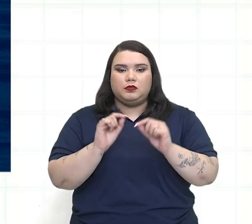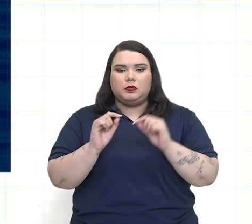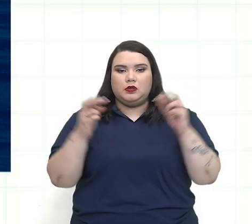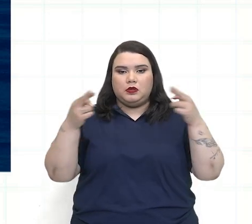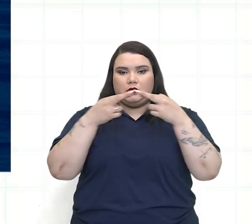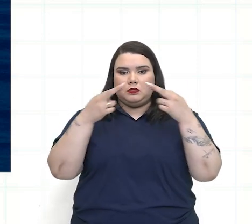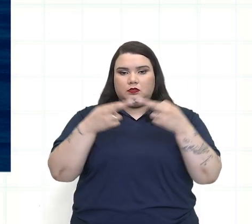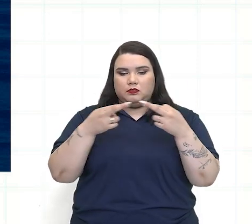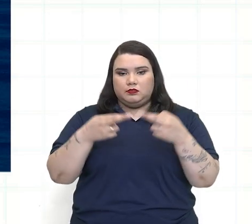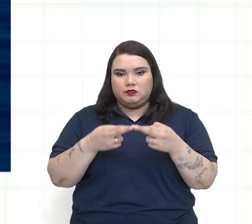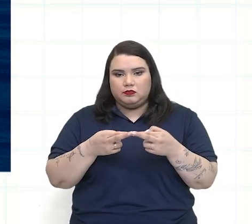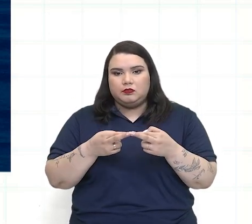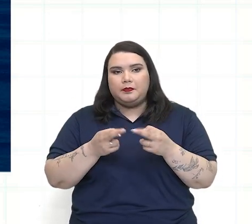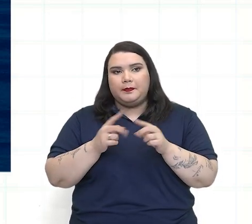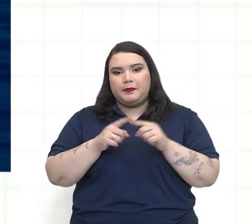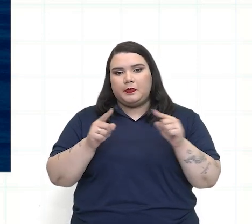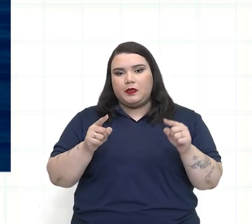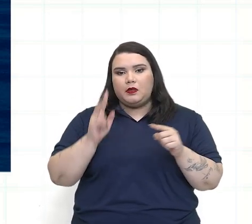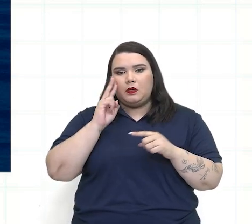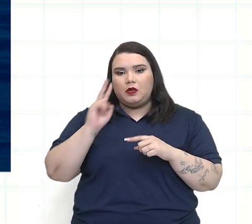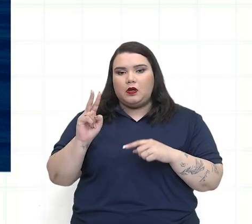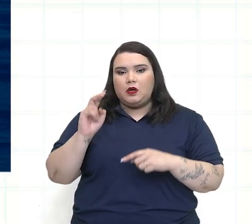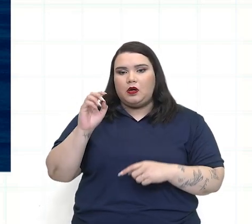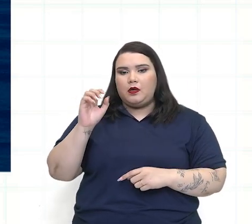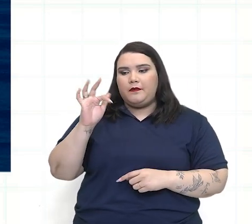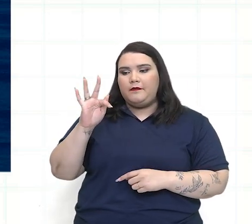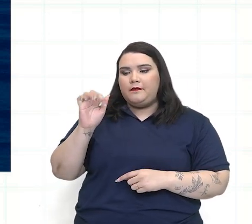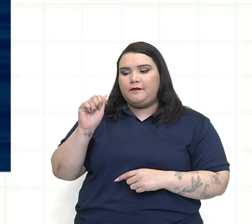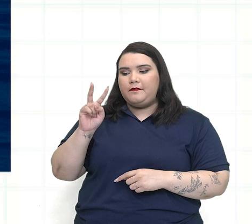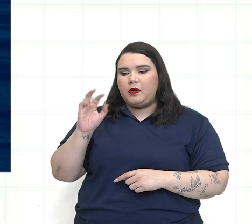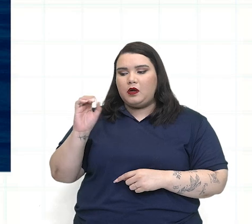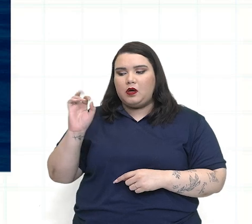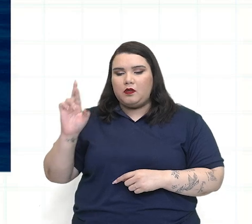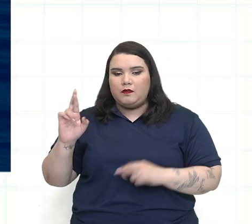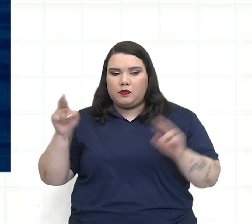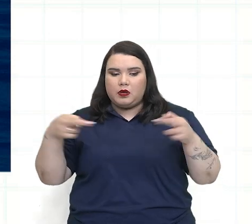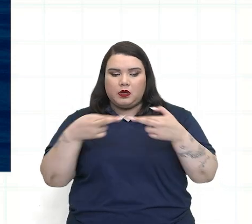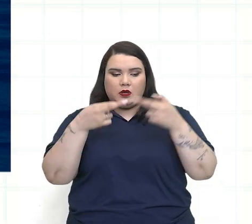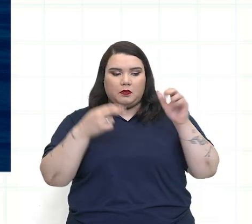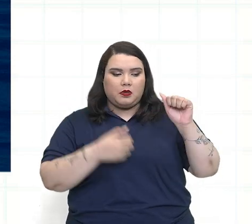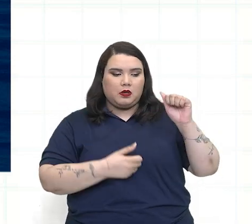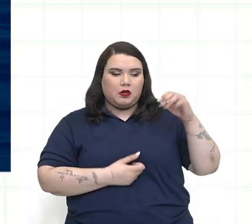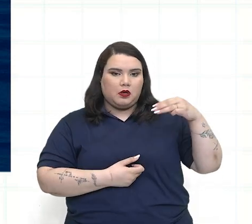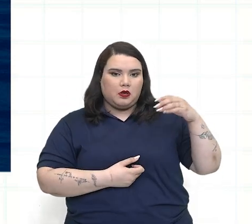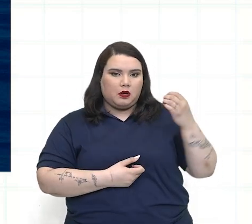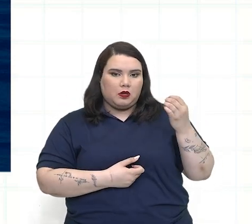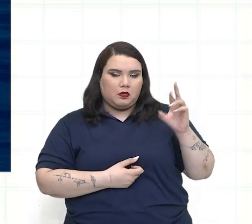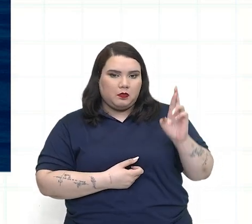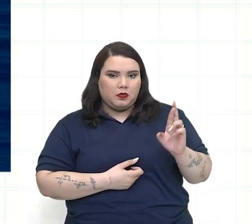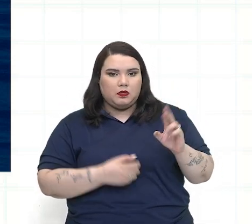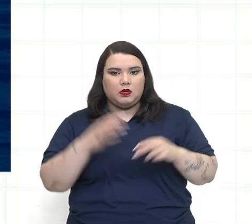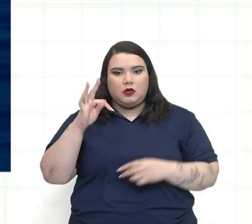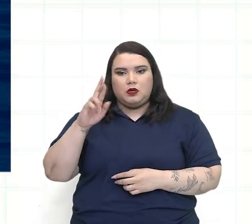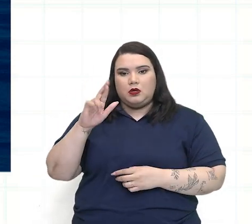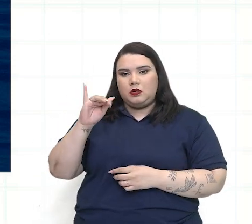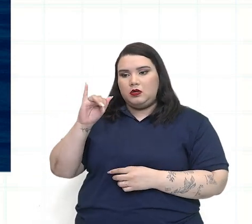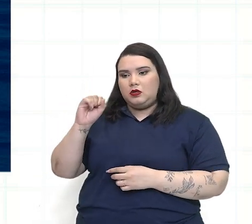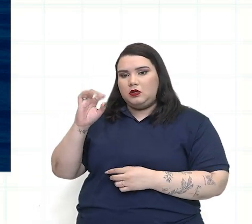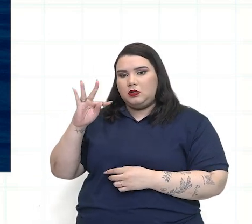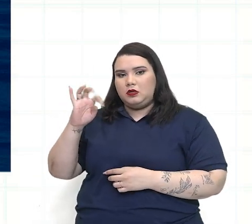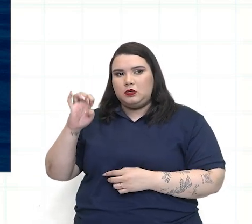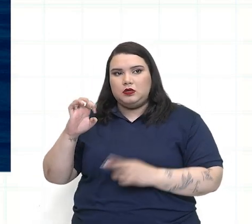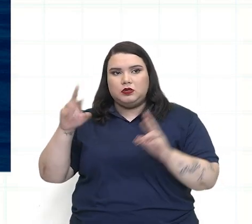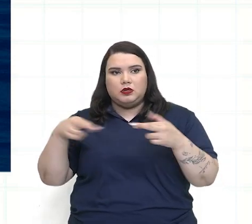tantas rimas, né? Aqui a gente pode observar, por favor, amor, né? Que vai com fazer a rima, ó, triste,